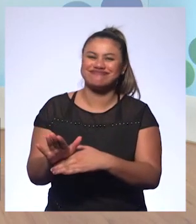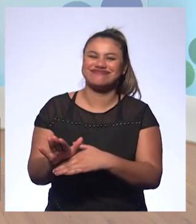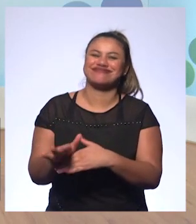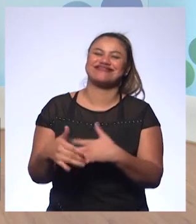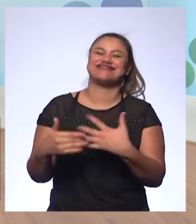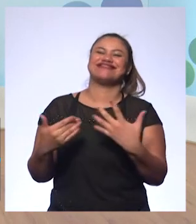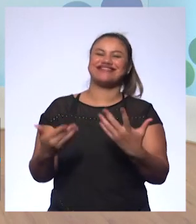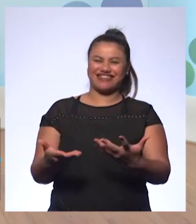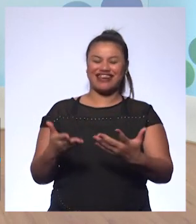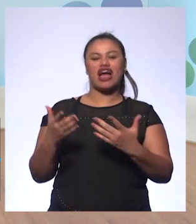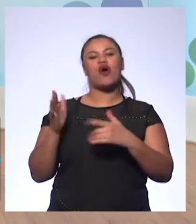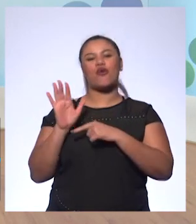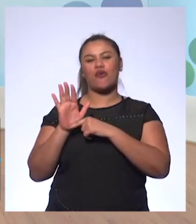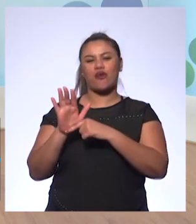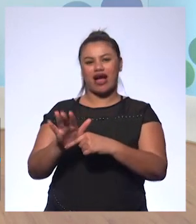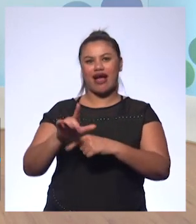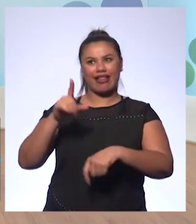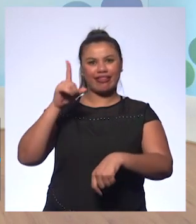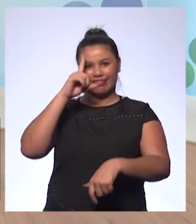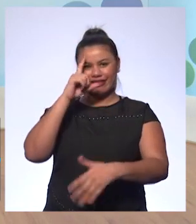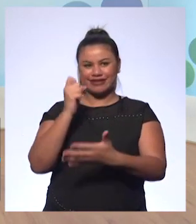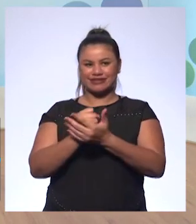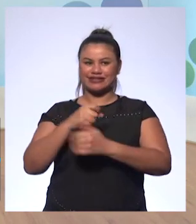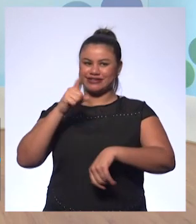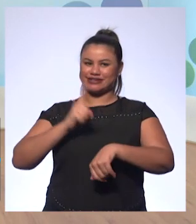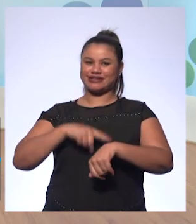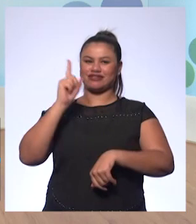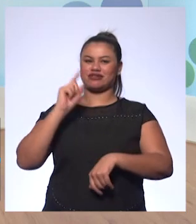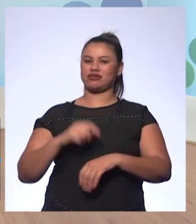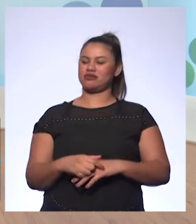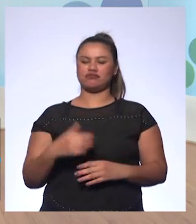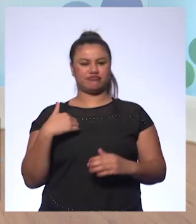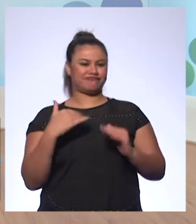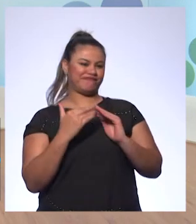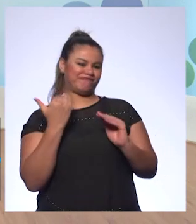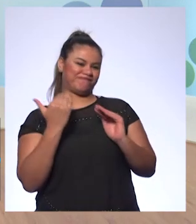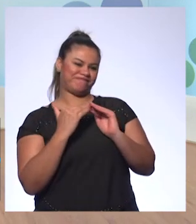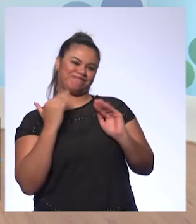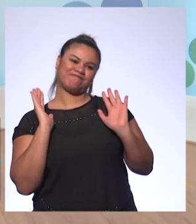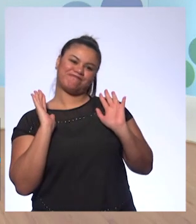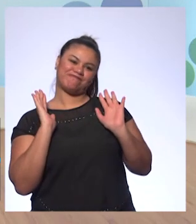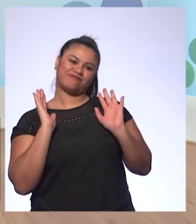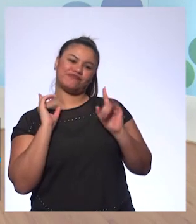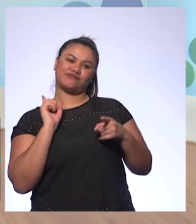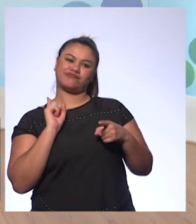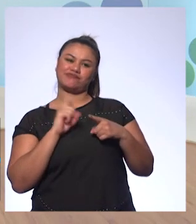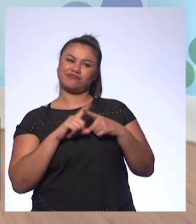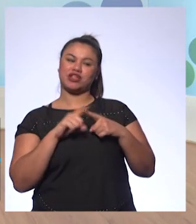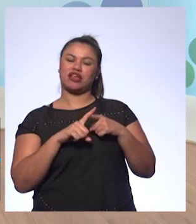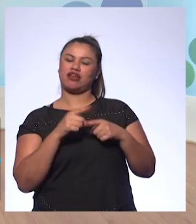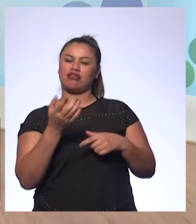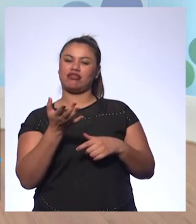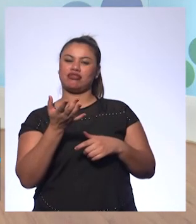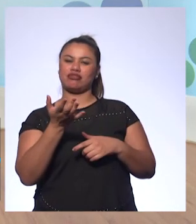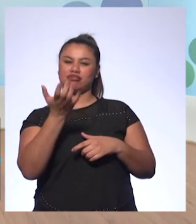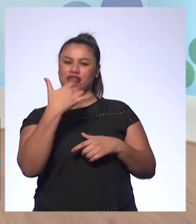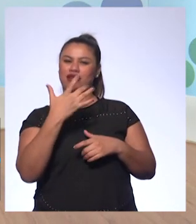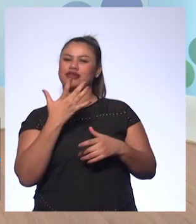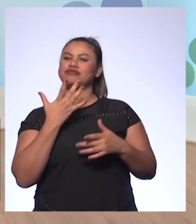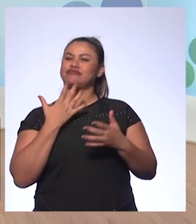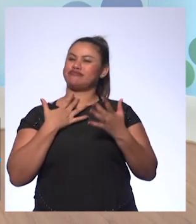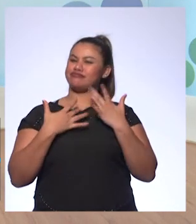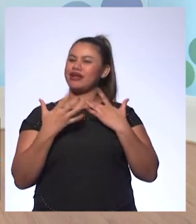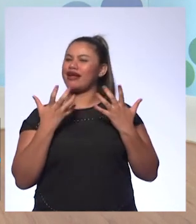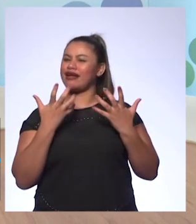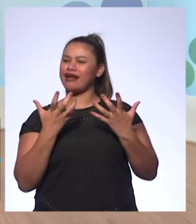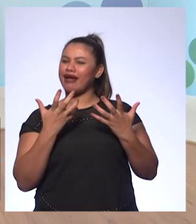então eu decidi ajudar lá agora aí eu abria discordem picozzi if intention volta